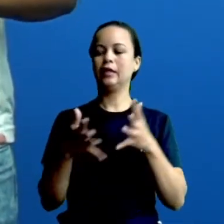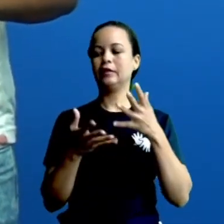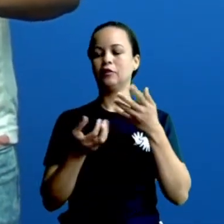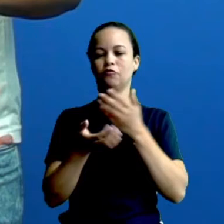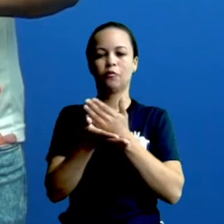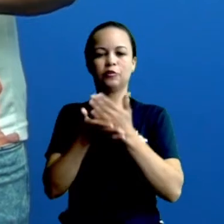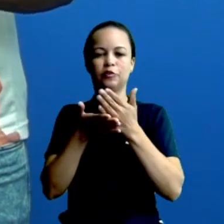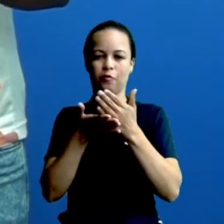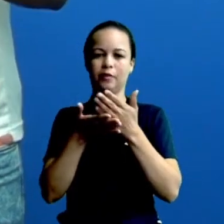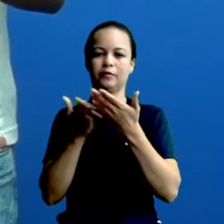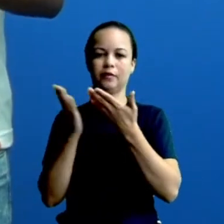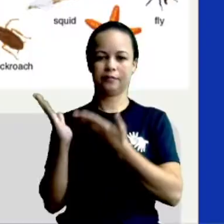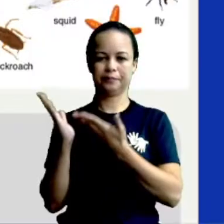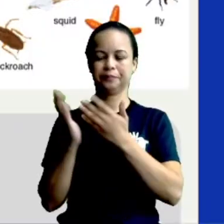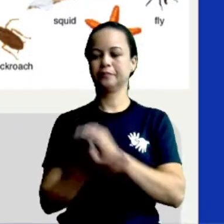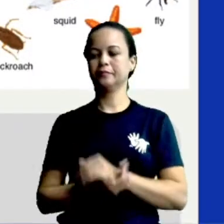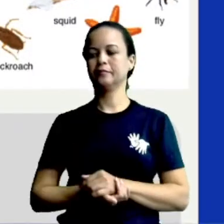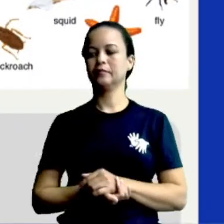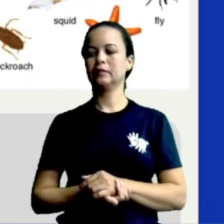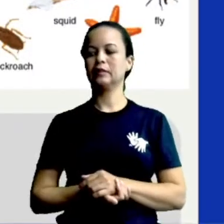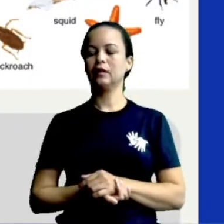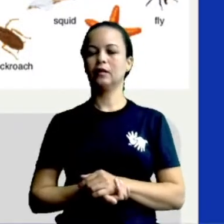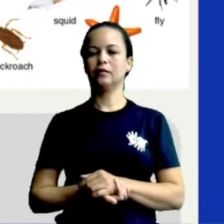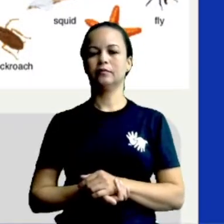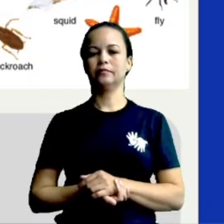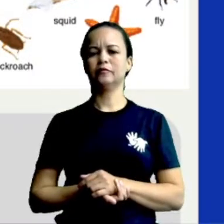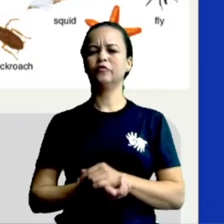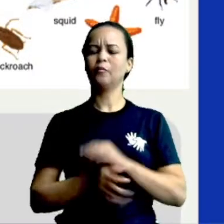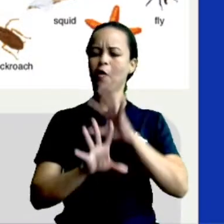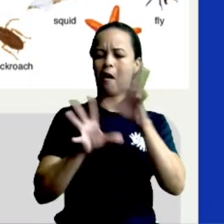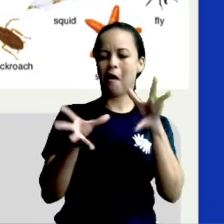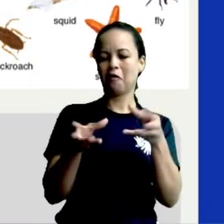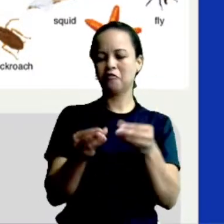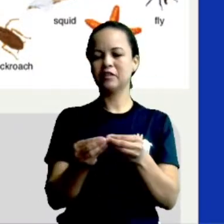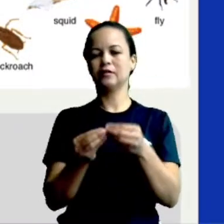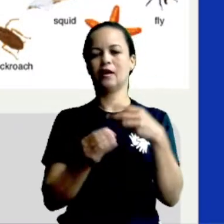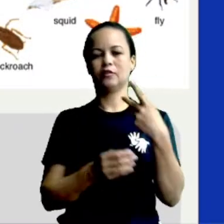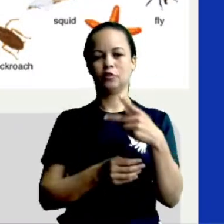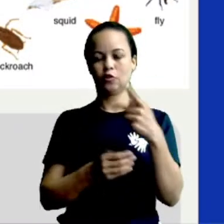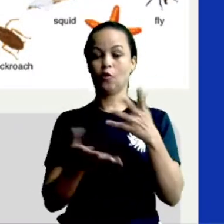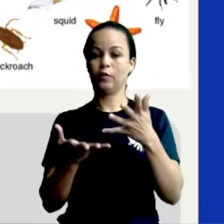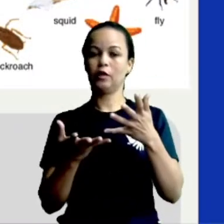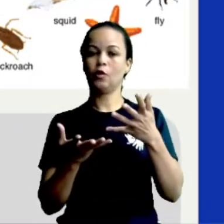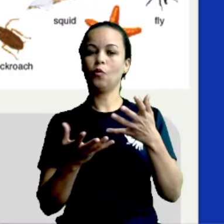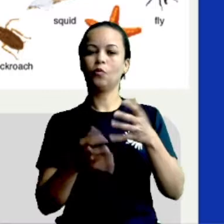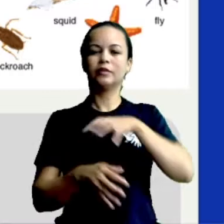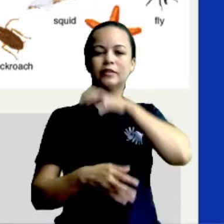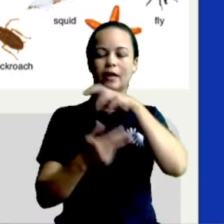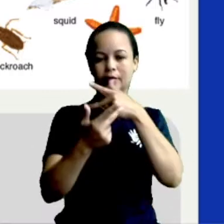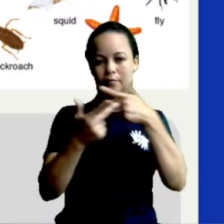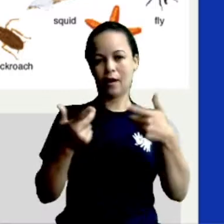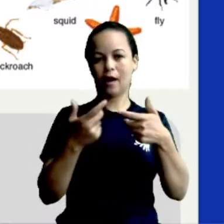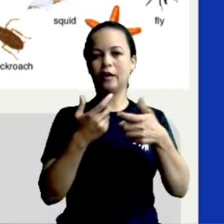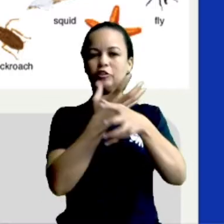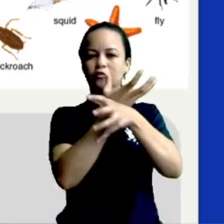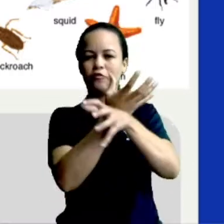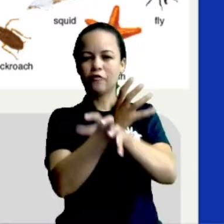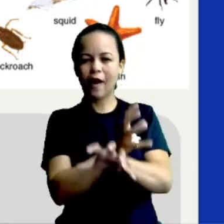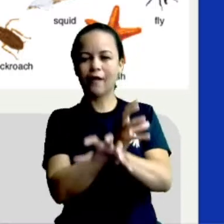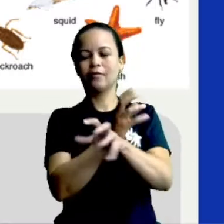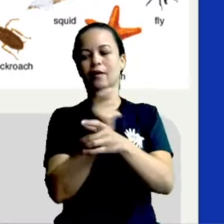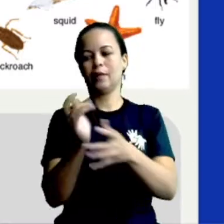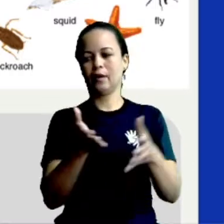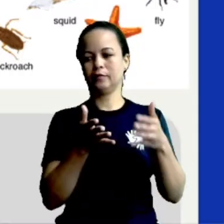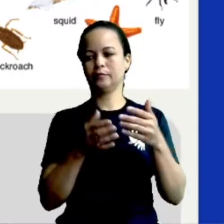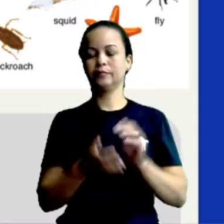segue comigo. Vamos só revisar sobre os animais vertebrados que falamos até agora.